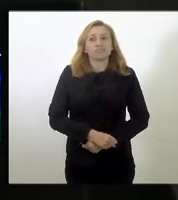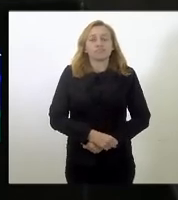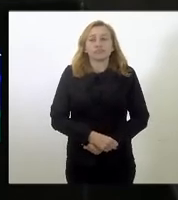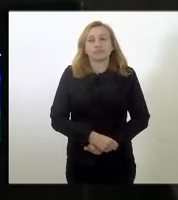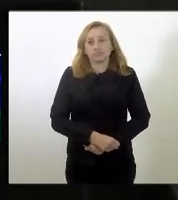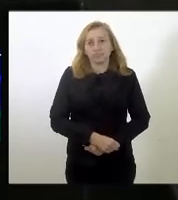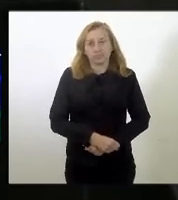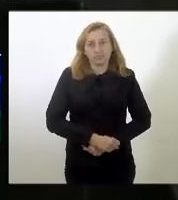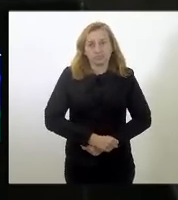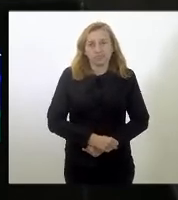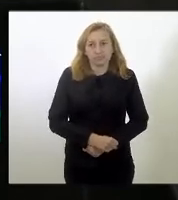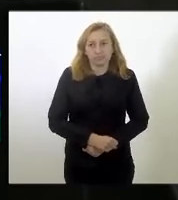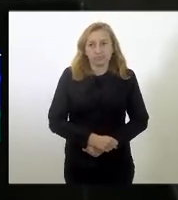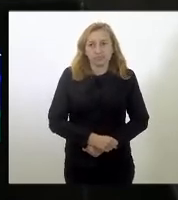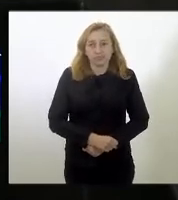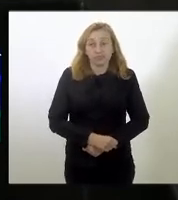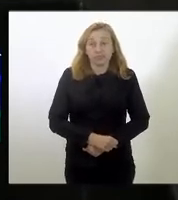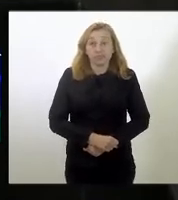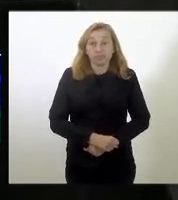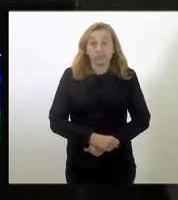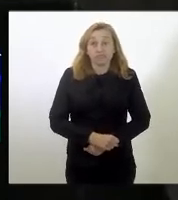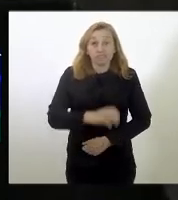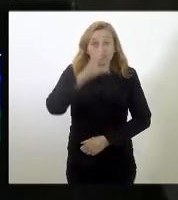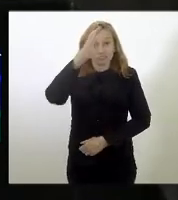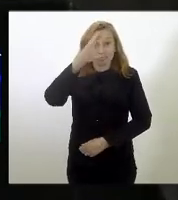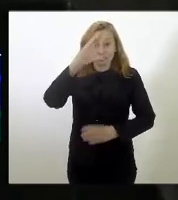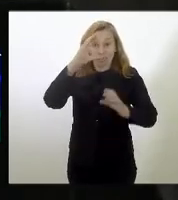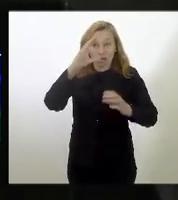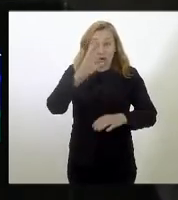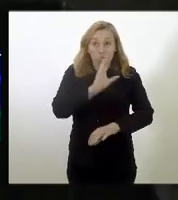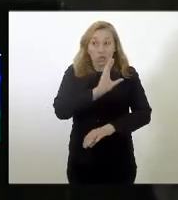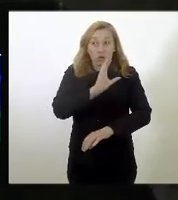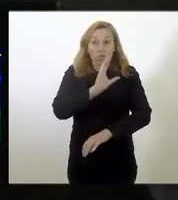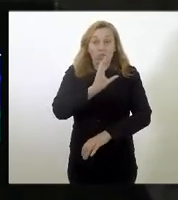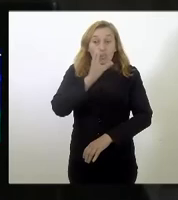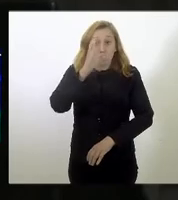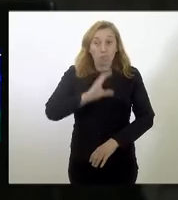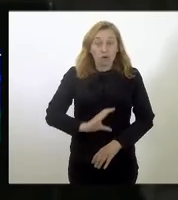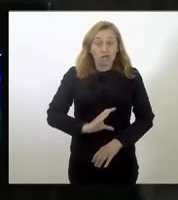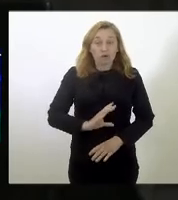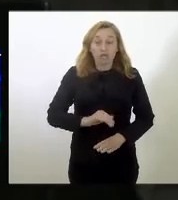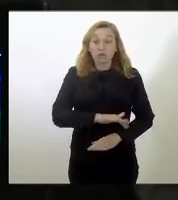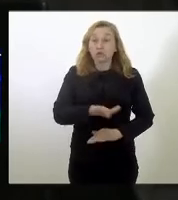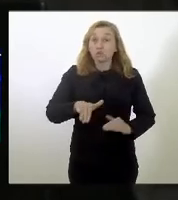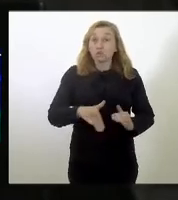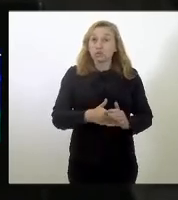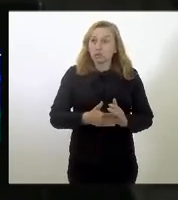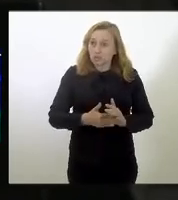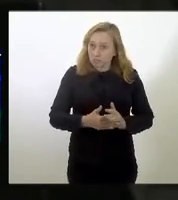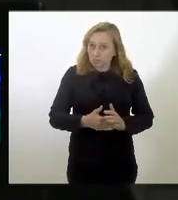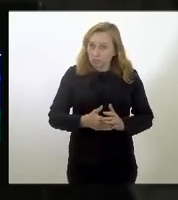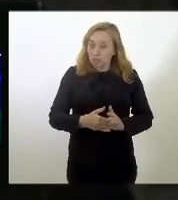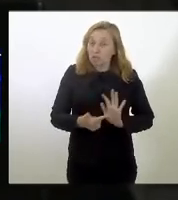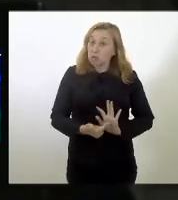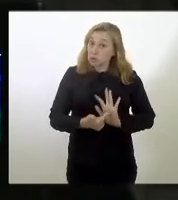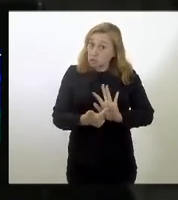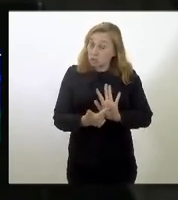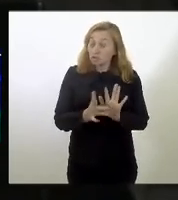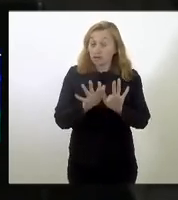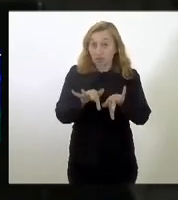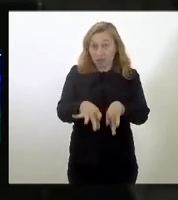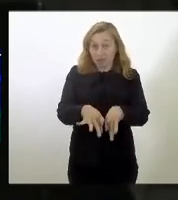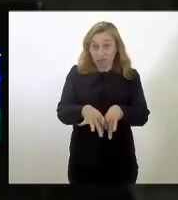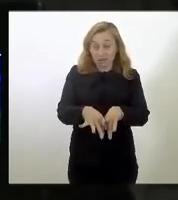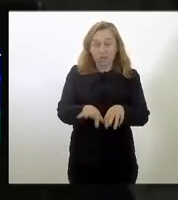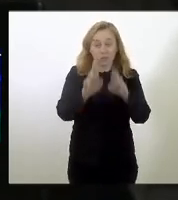pautar o comportamento de todos. Porque o que ficou aqui demonstrado, encerrando, foi